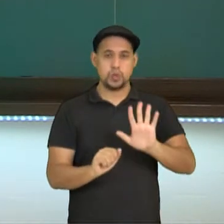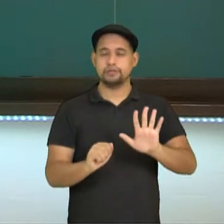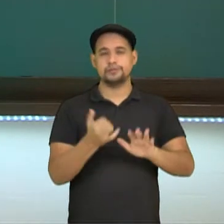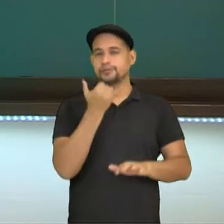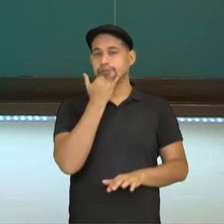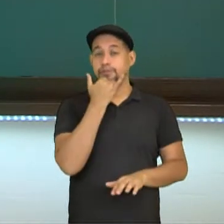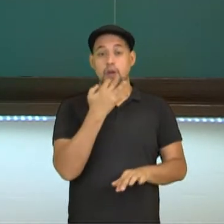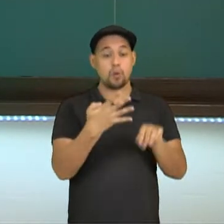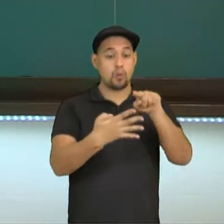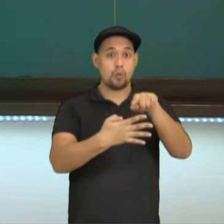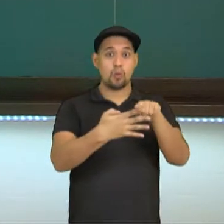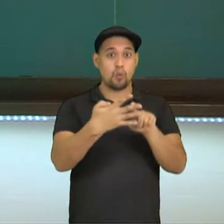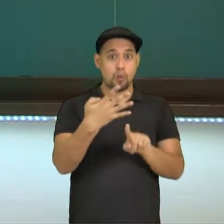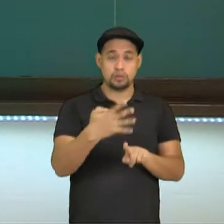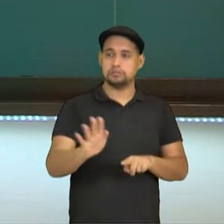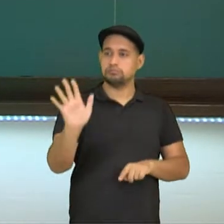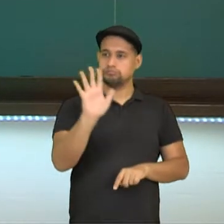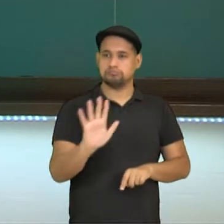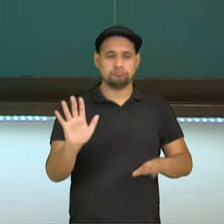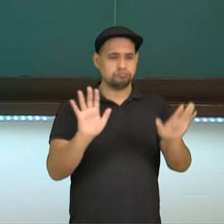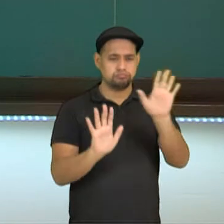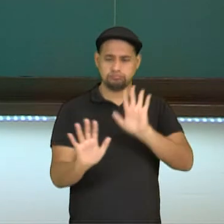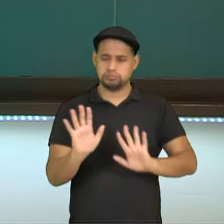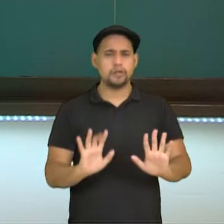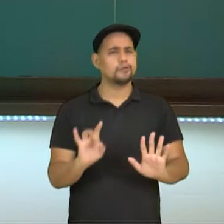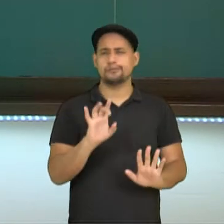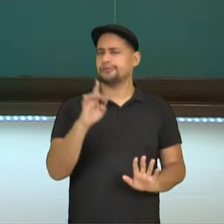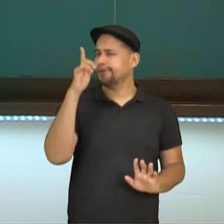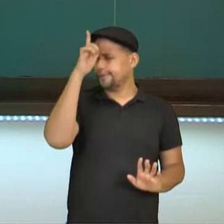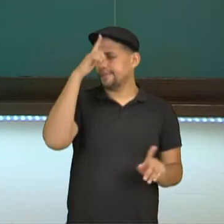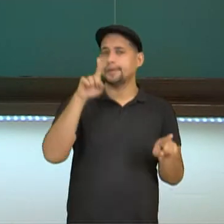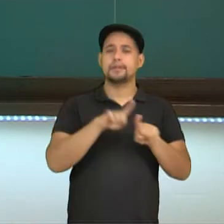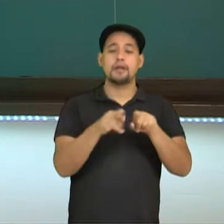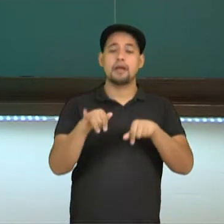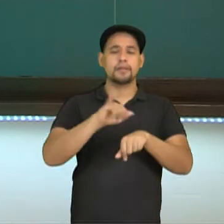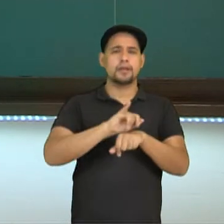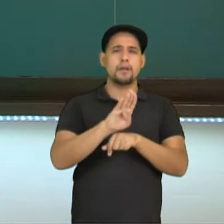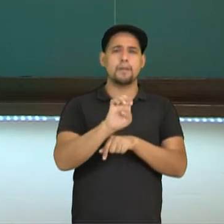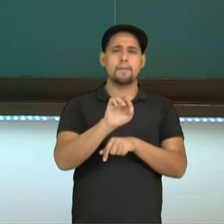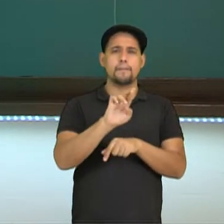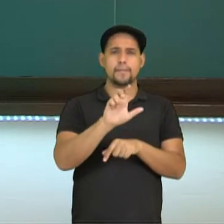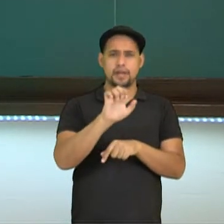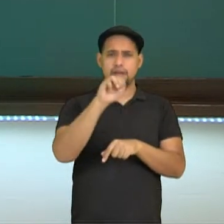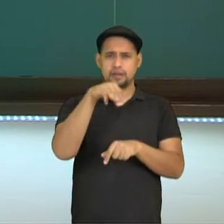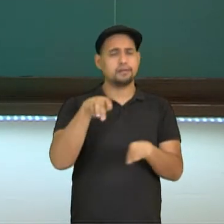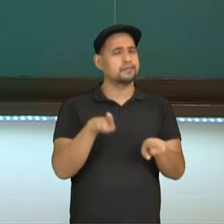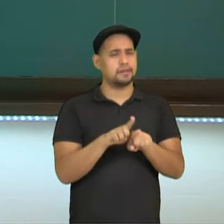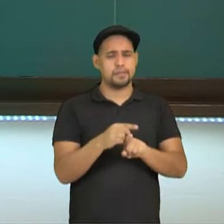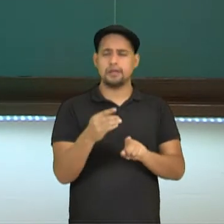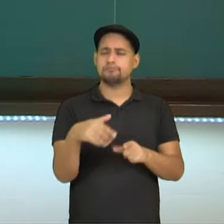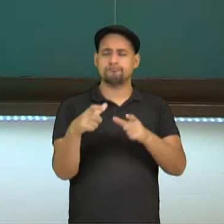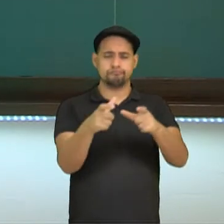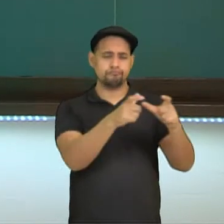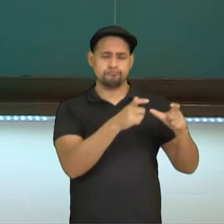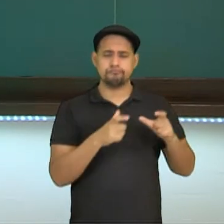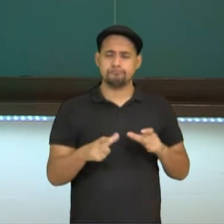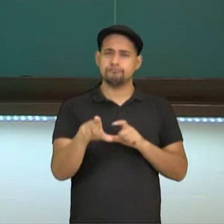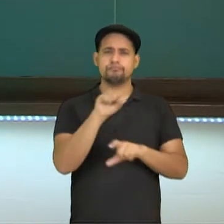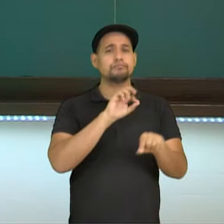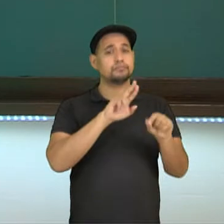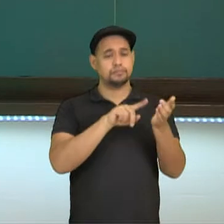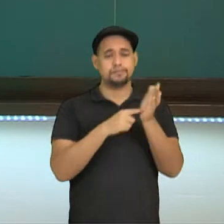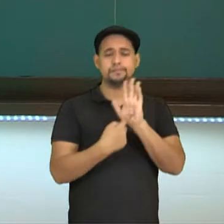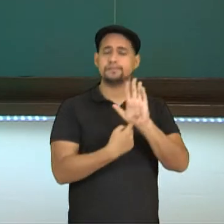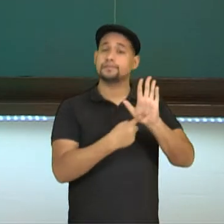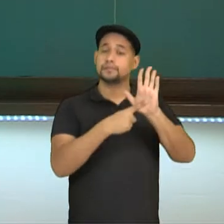quatro áreas de ocupação. Não só a Alemanha, mas a sua capital, Berlim, também em 4 áreas de ocupação, definidas como mostra o